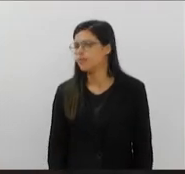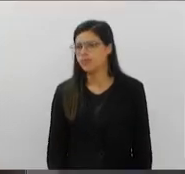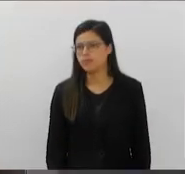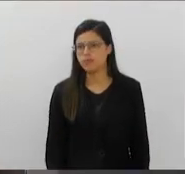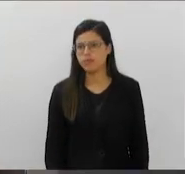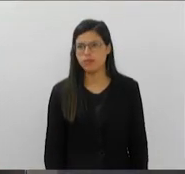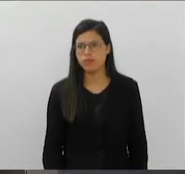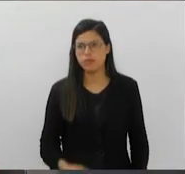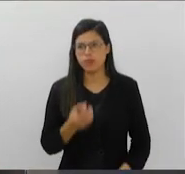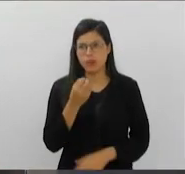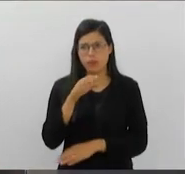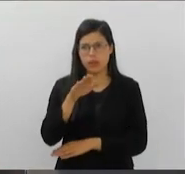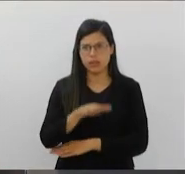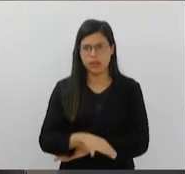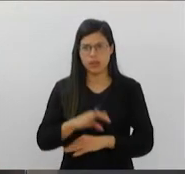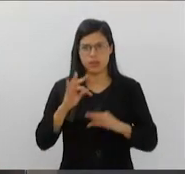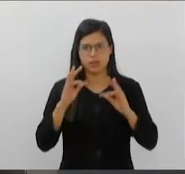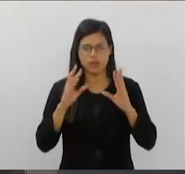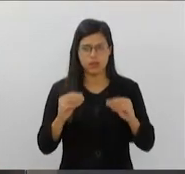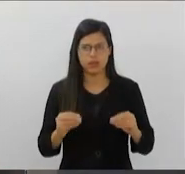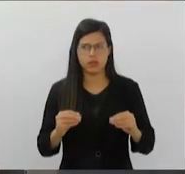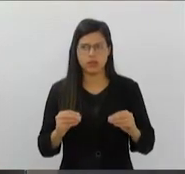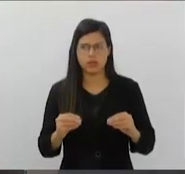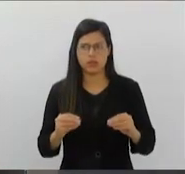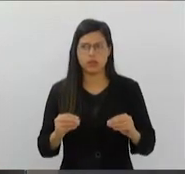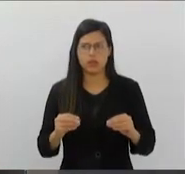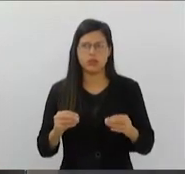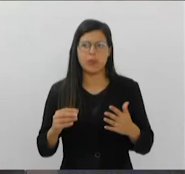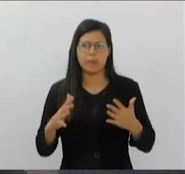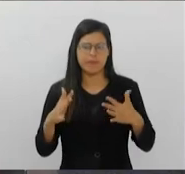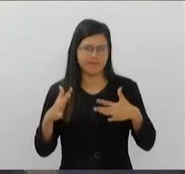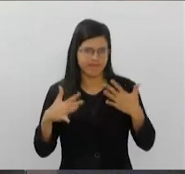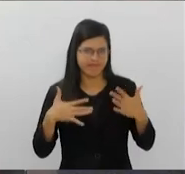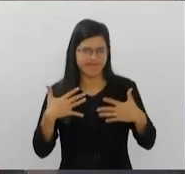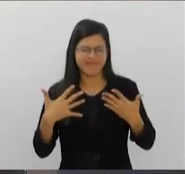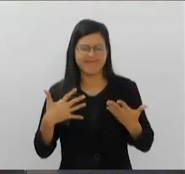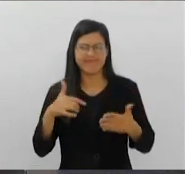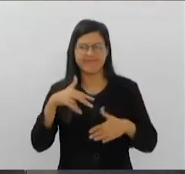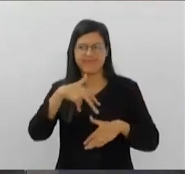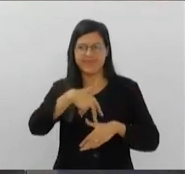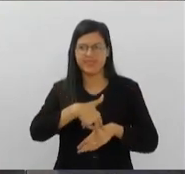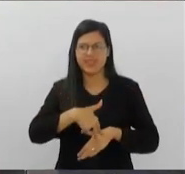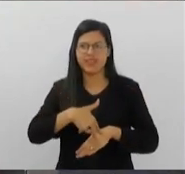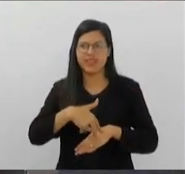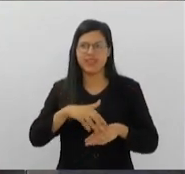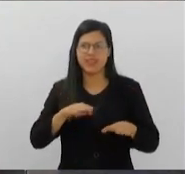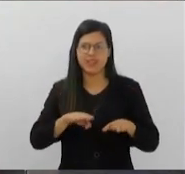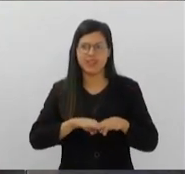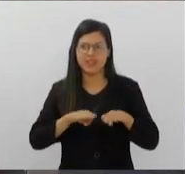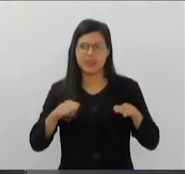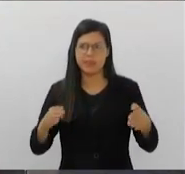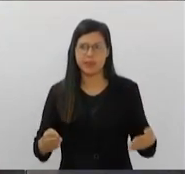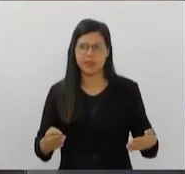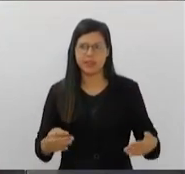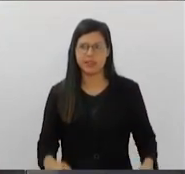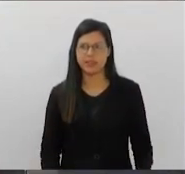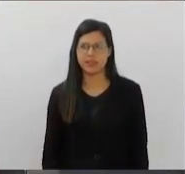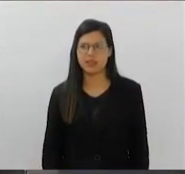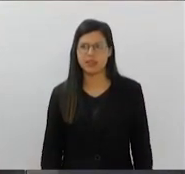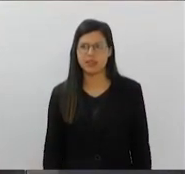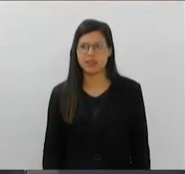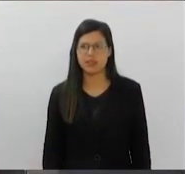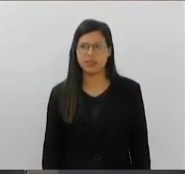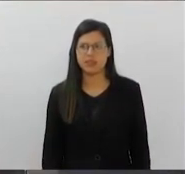Boa tarde a todos. Para mim é uma alegria muito grande estar aqui compondo essa mesa.